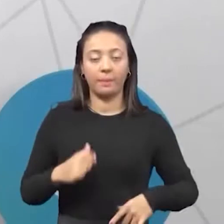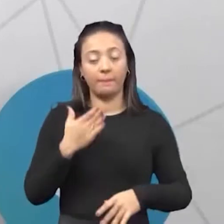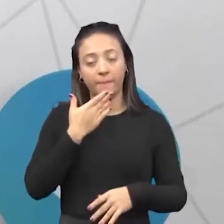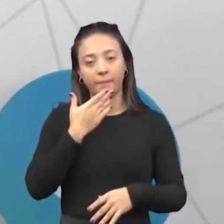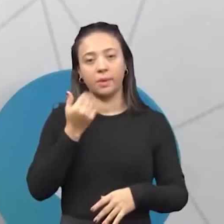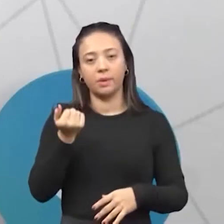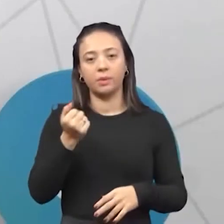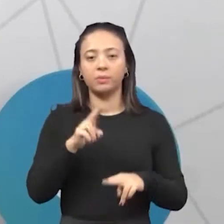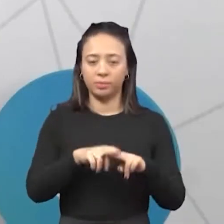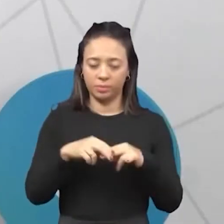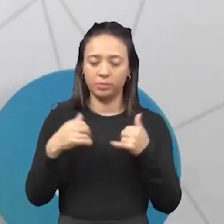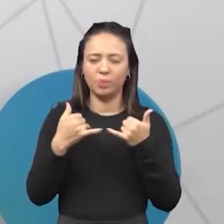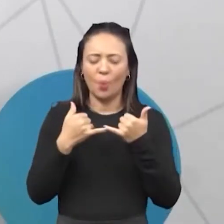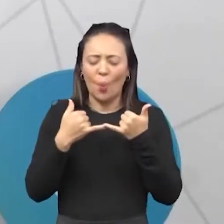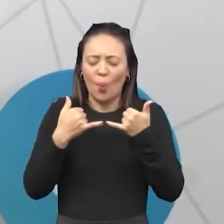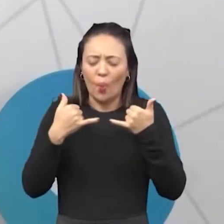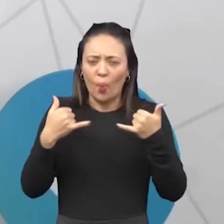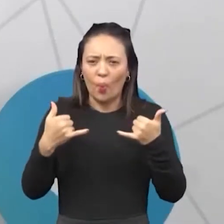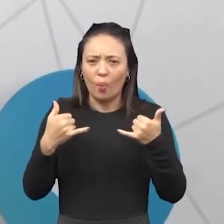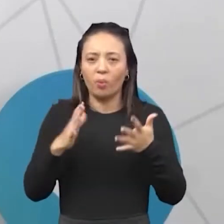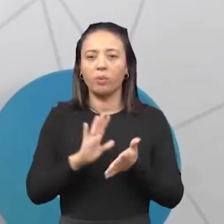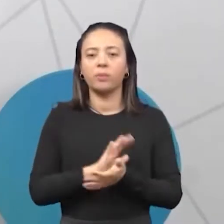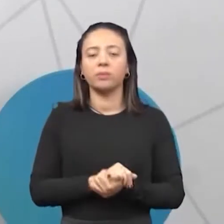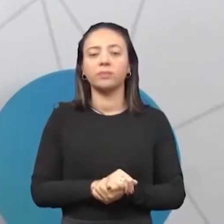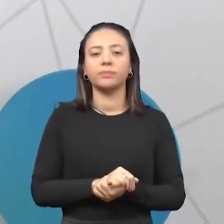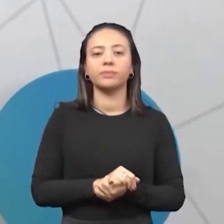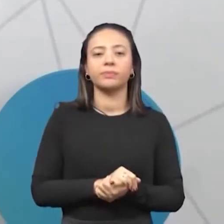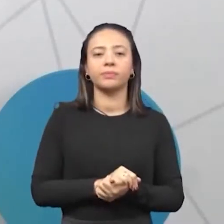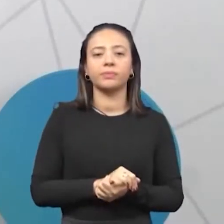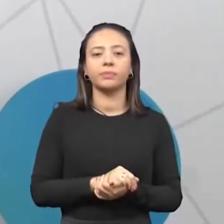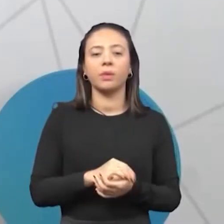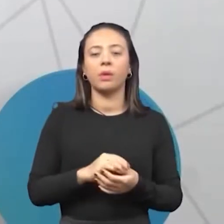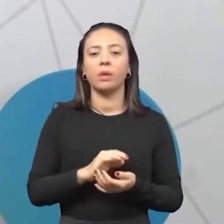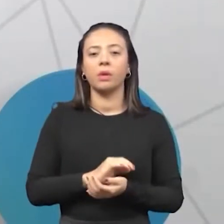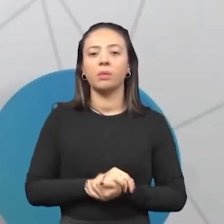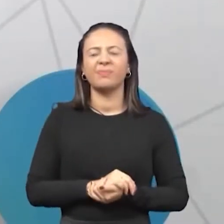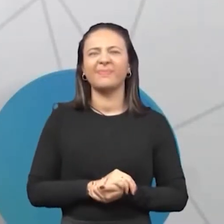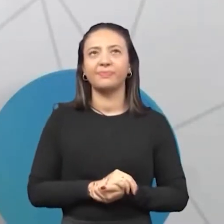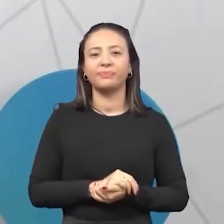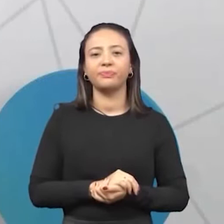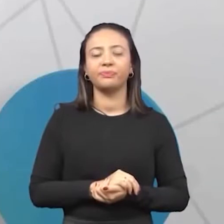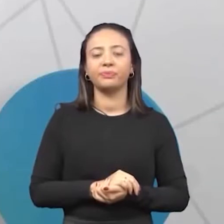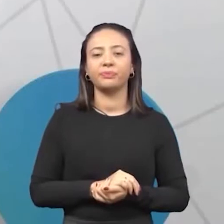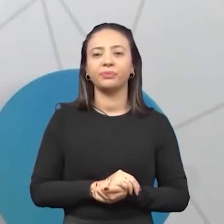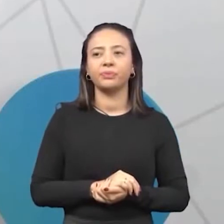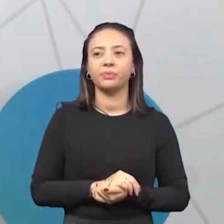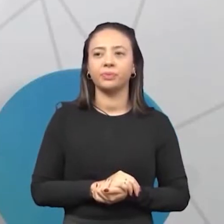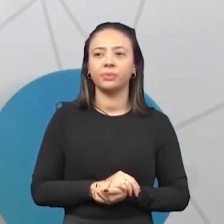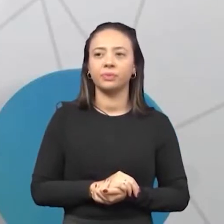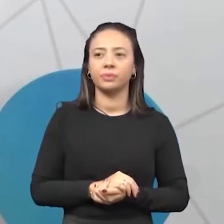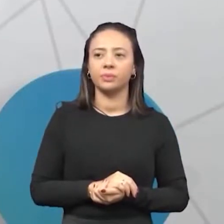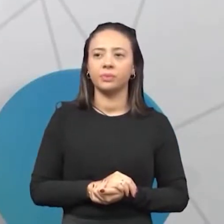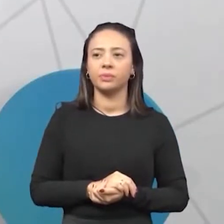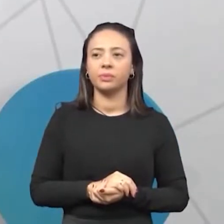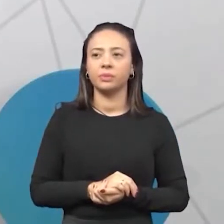vasos sanguíneos ou de artérias que têm um calibre maior comparado aos capilares.